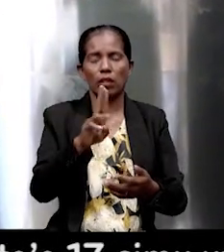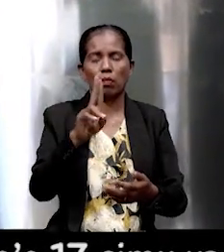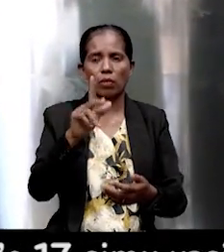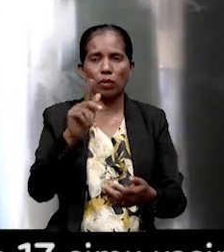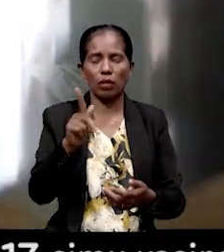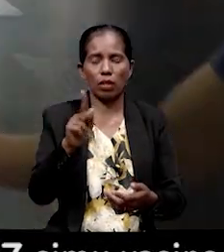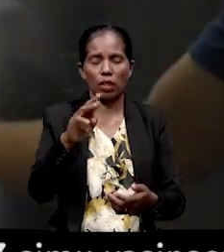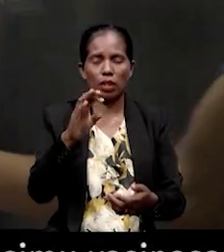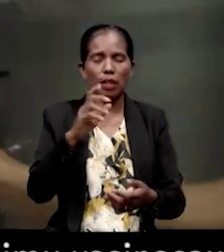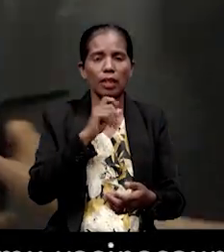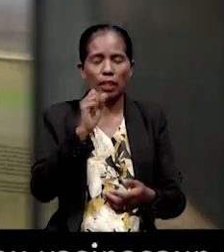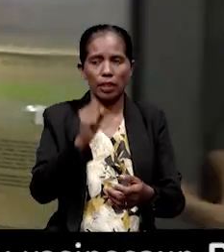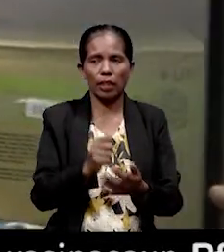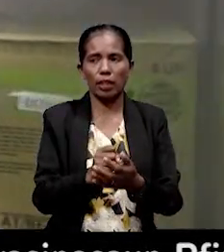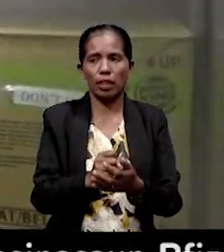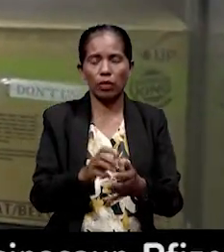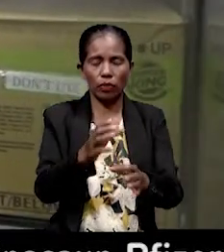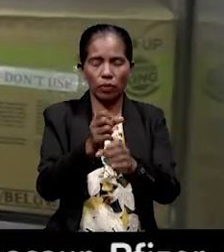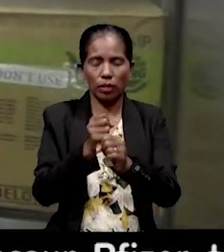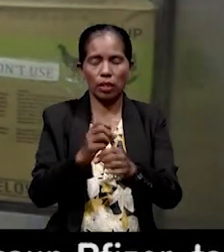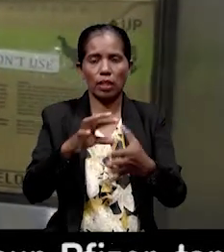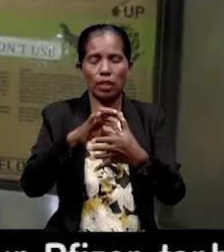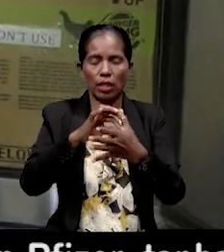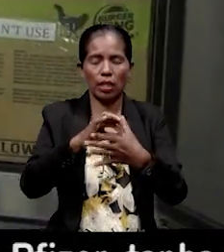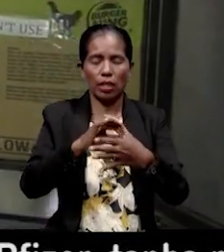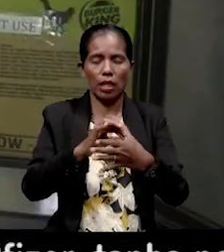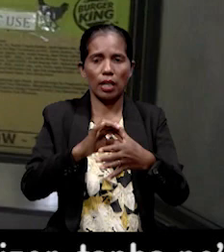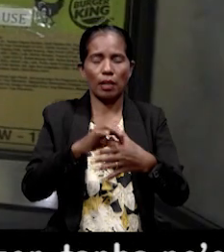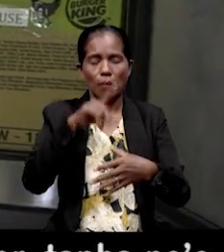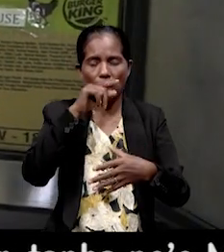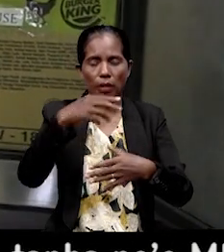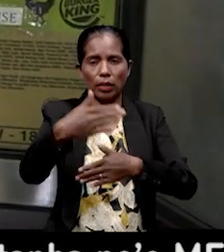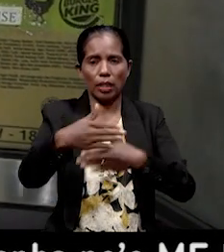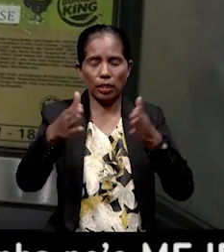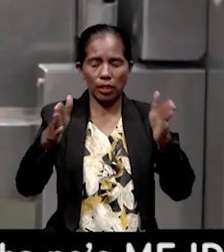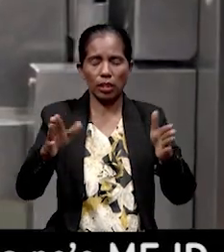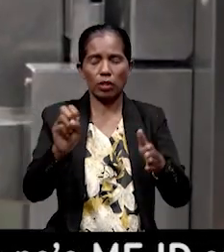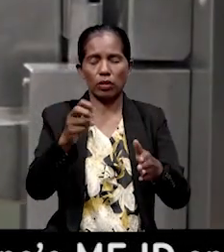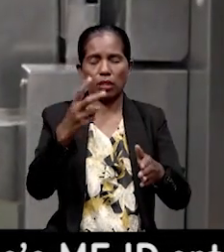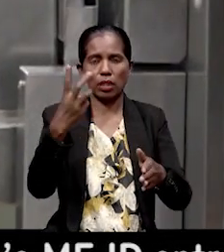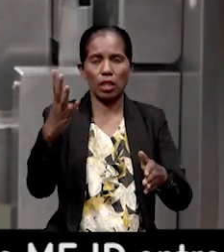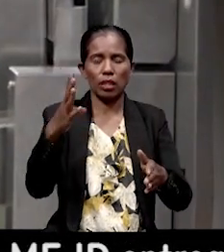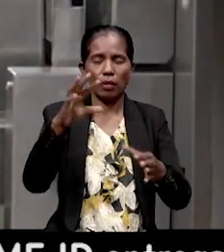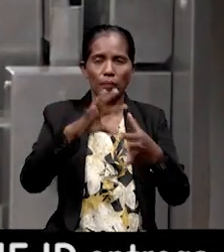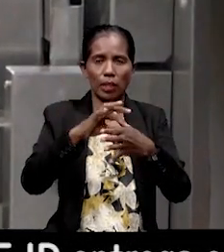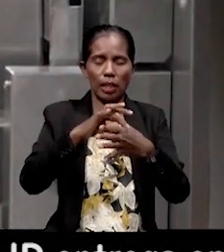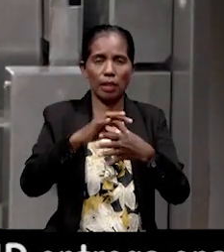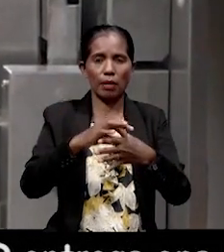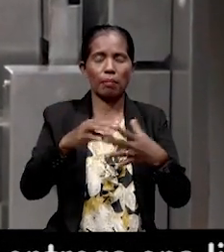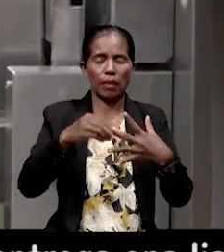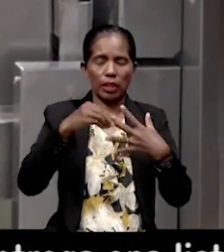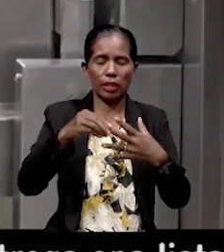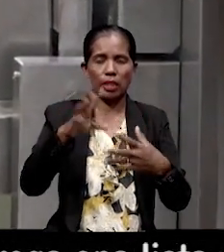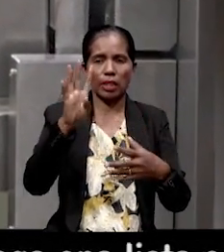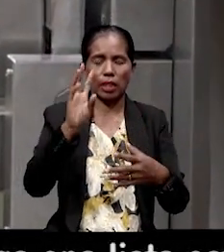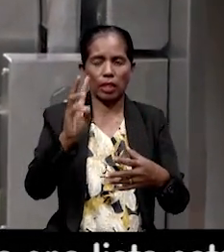Fulan Setembro Tinané deteta nan manu kaisa sanuresinhat, inclui o plástico nen ka pedaço rihuni